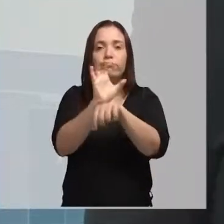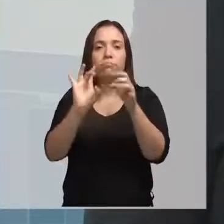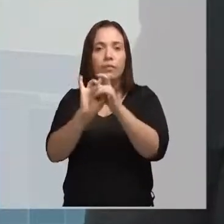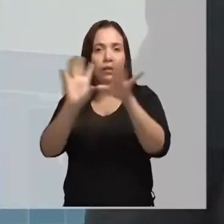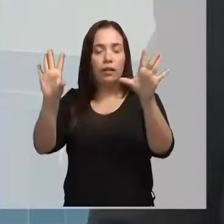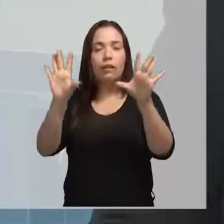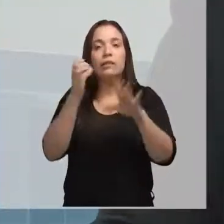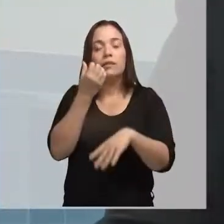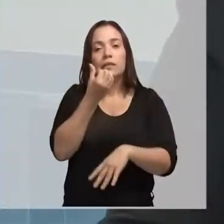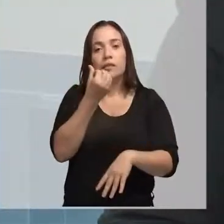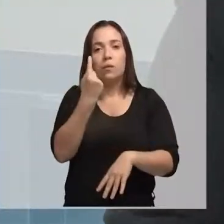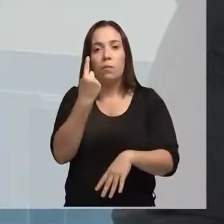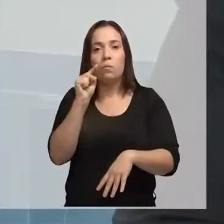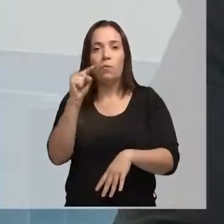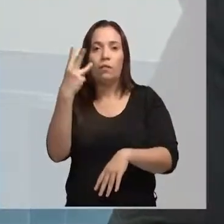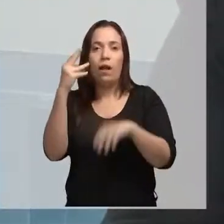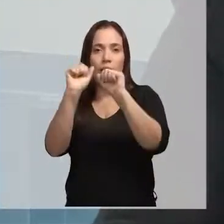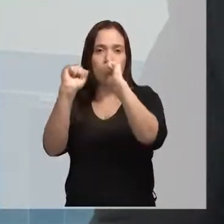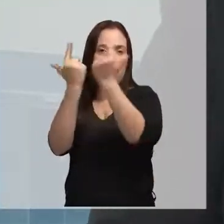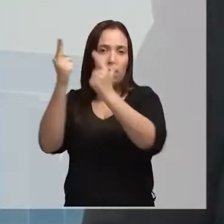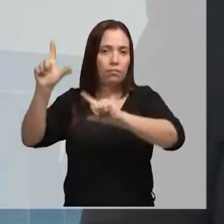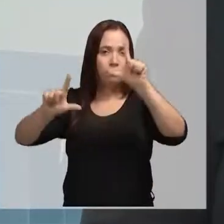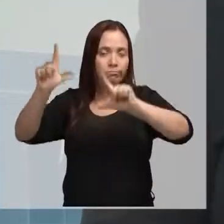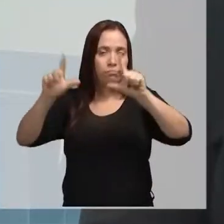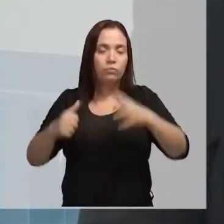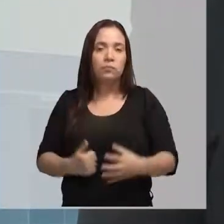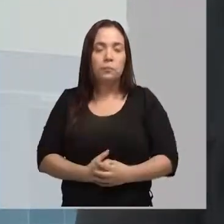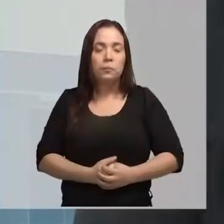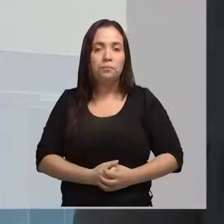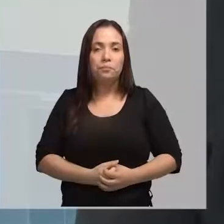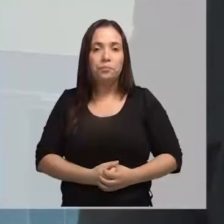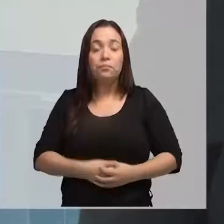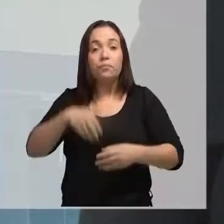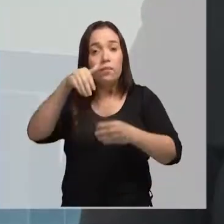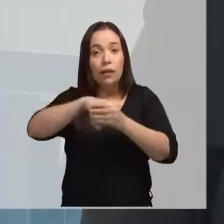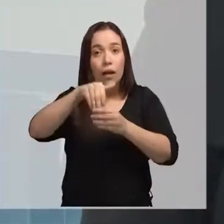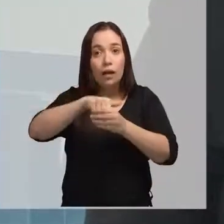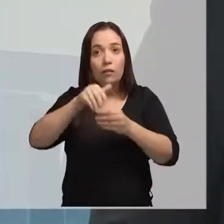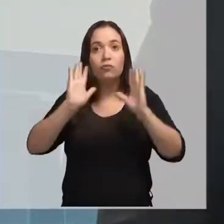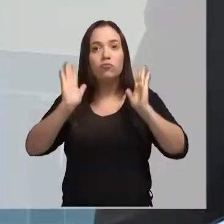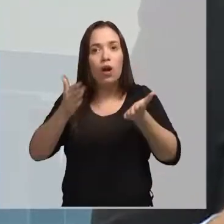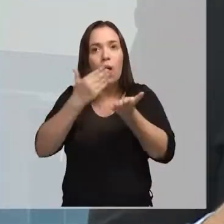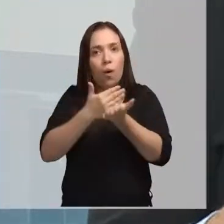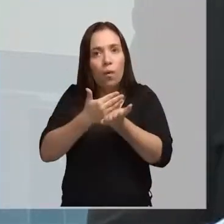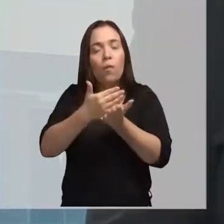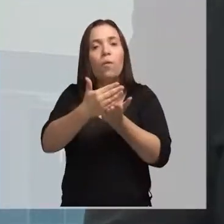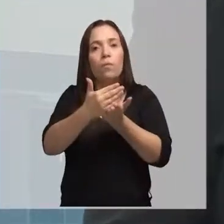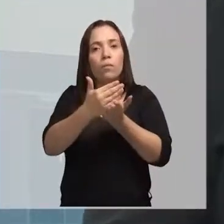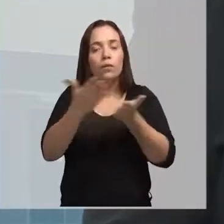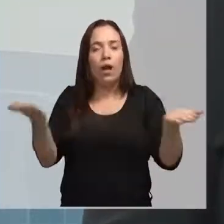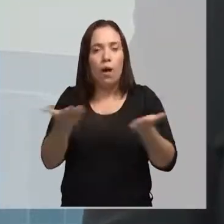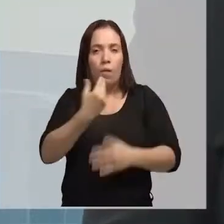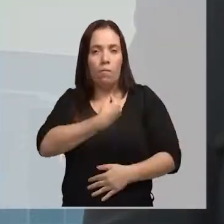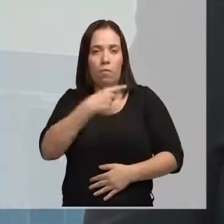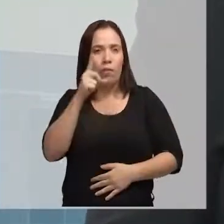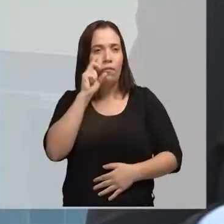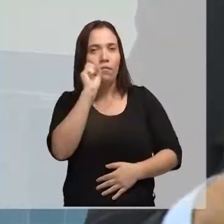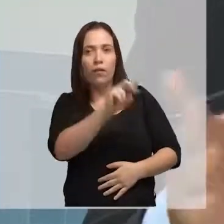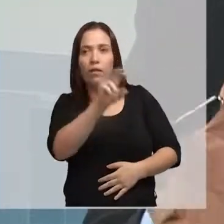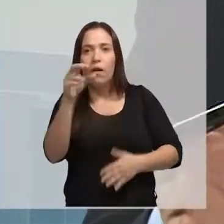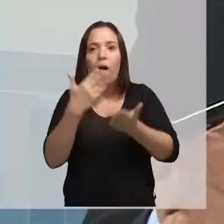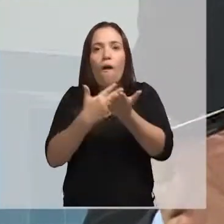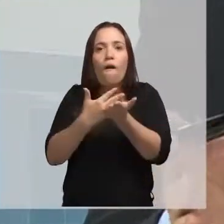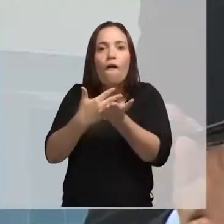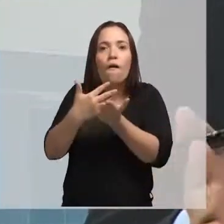Assembleia, canal 61.3. A eleição iniciou. Hoje nós vivemos realmente um clima de eleição. Depois